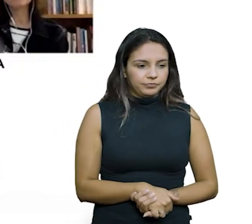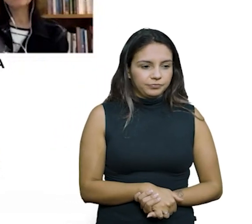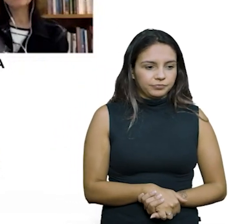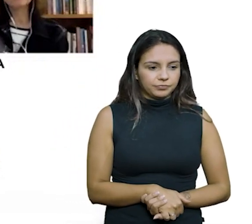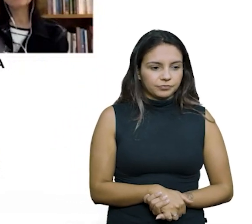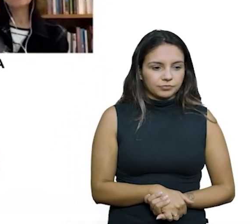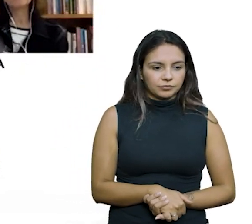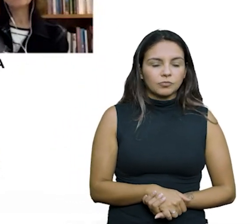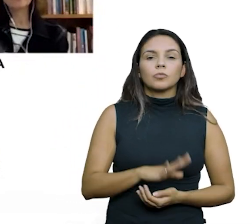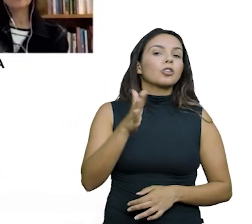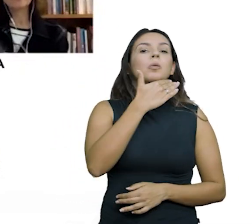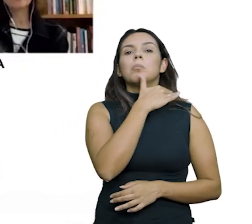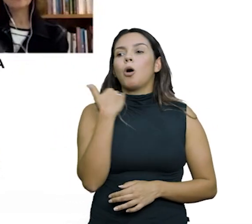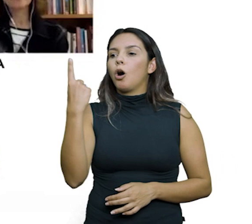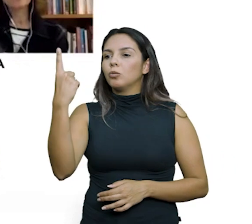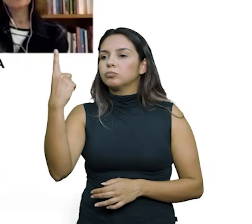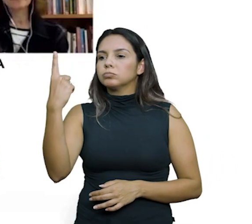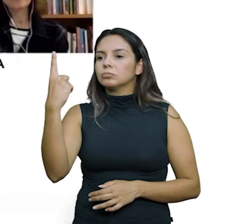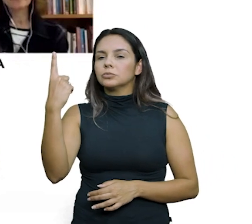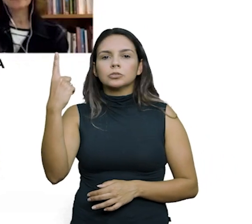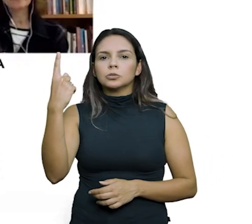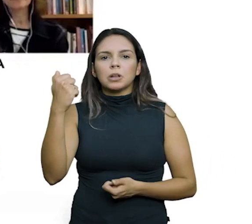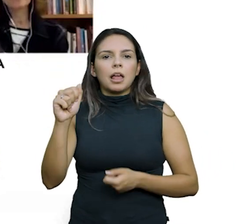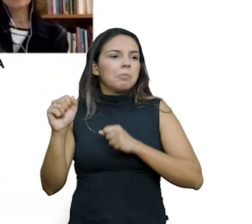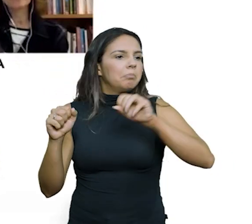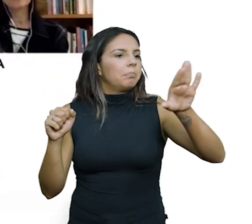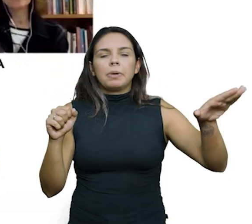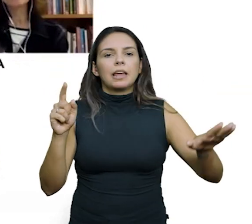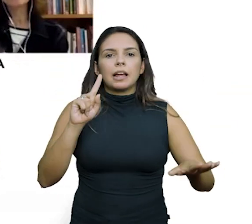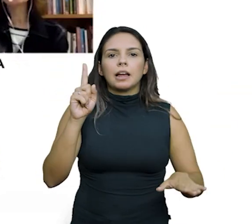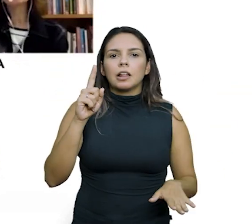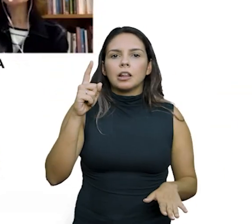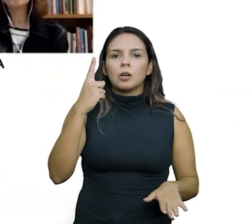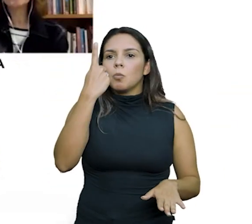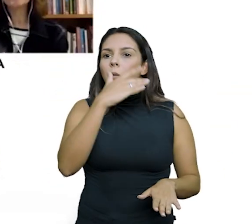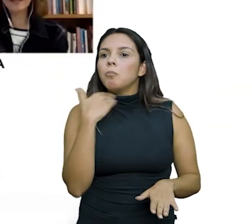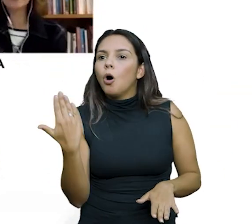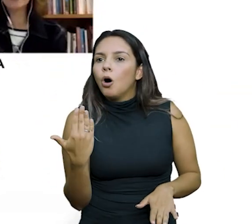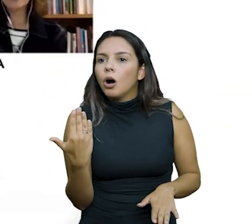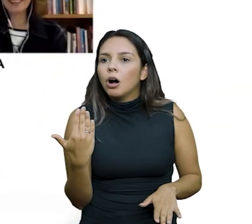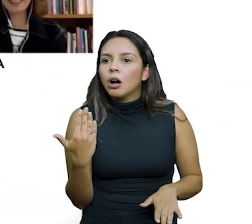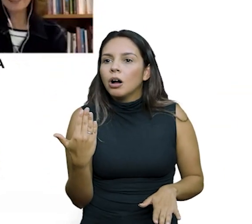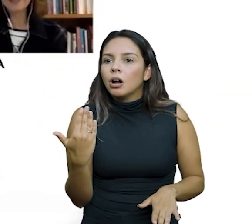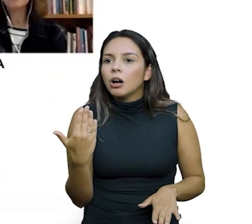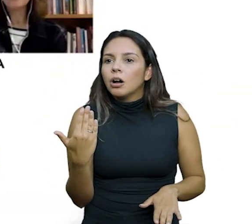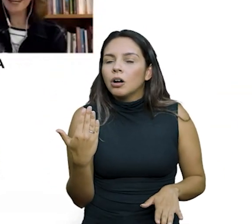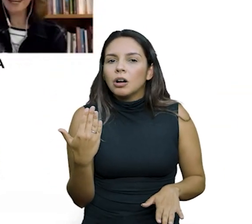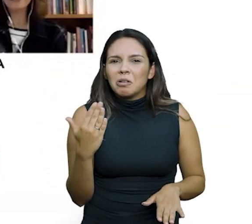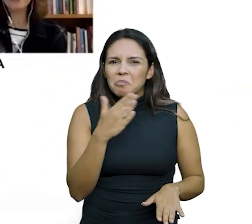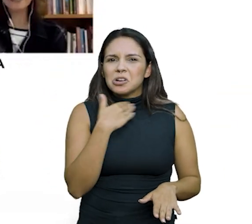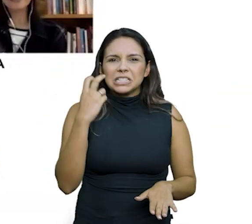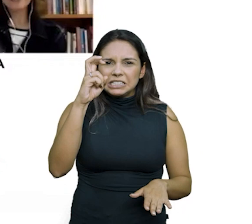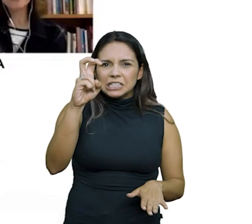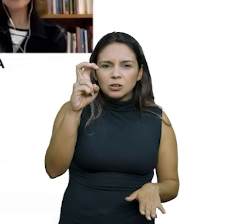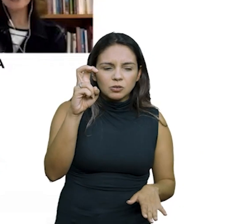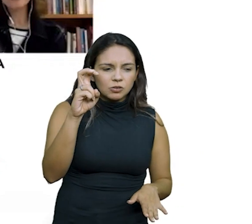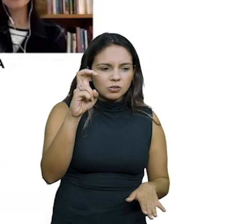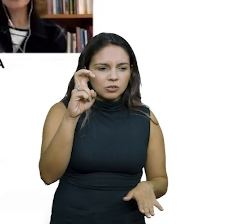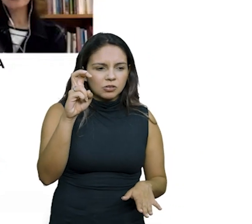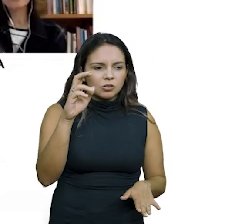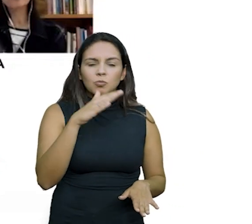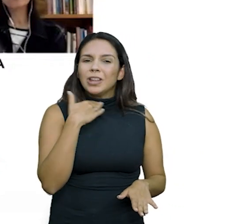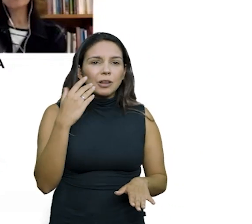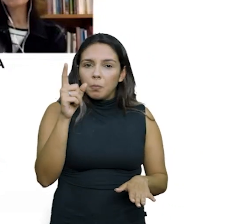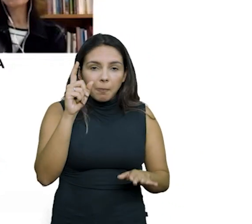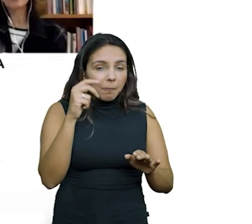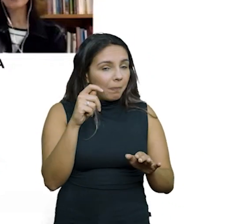Baixa porque letalidade. Se morre um, já não vale a pena ninguém se contaminar. As pessoas não entendem isso. Vai morrer só 5. Não